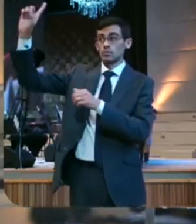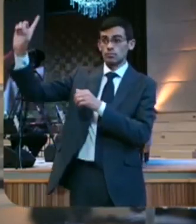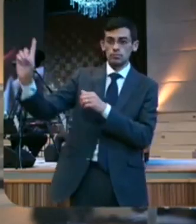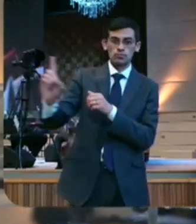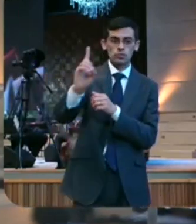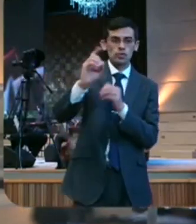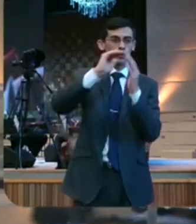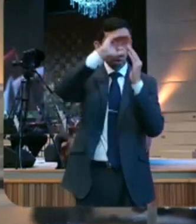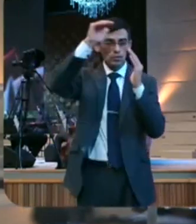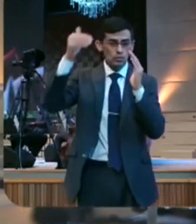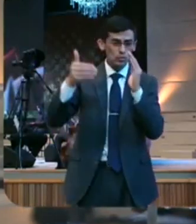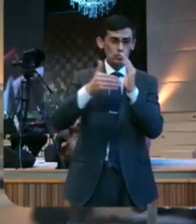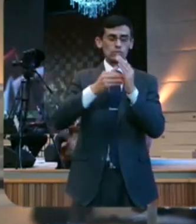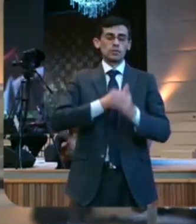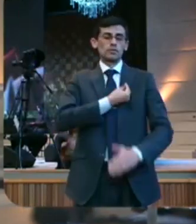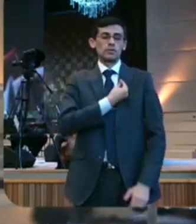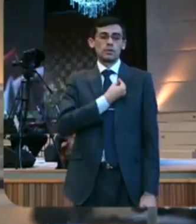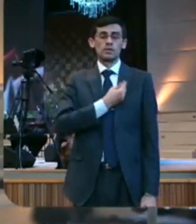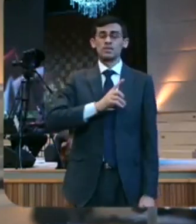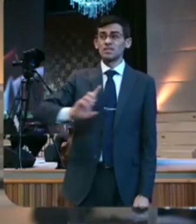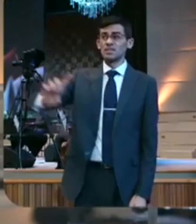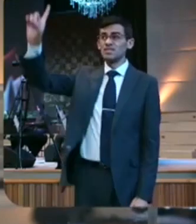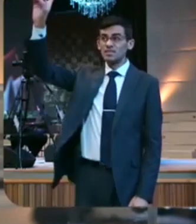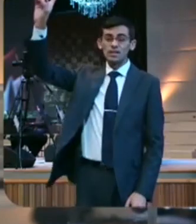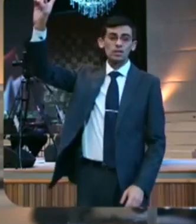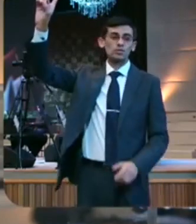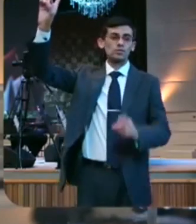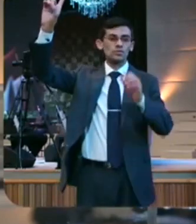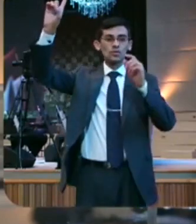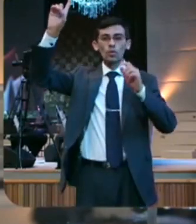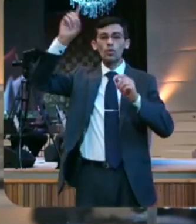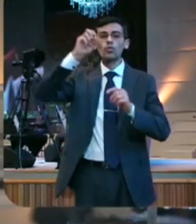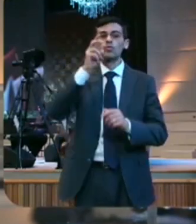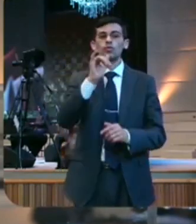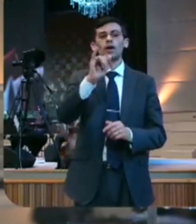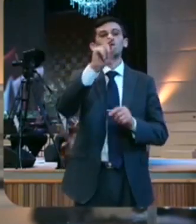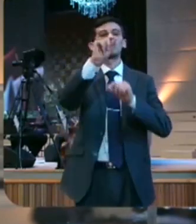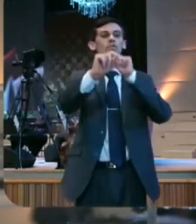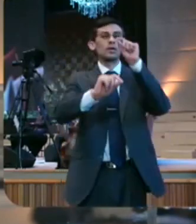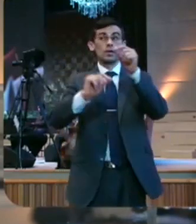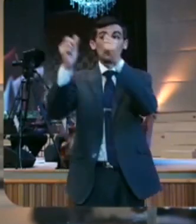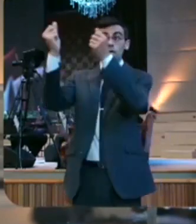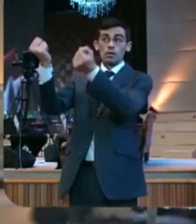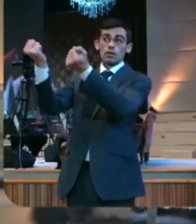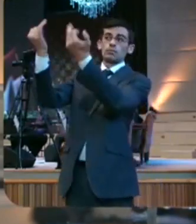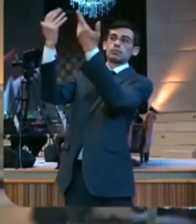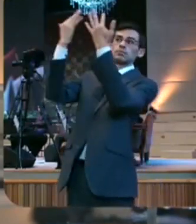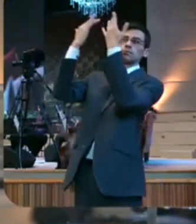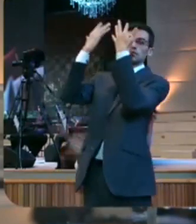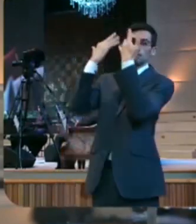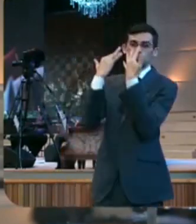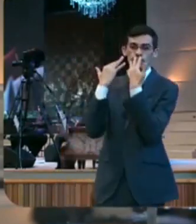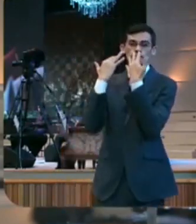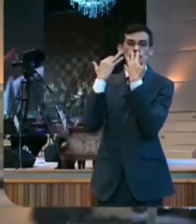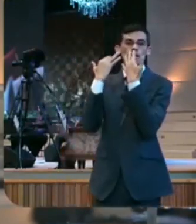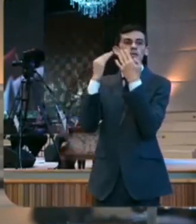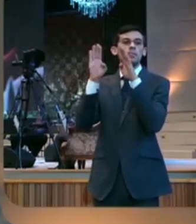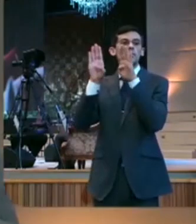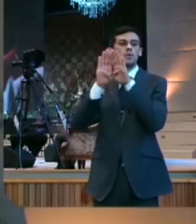de todos, Ele vai não apenas abençoar,